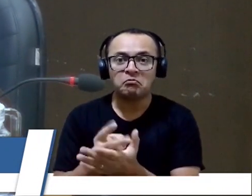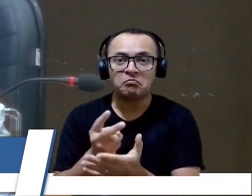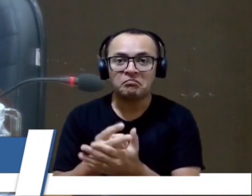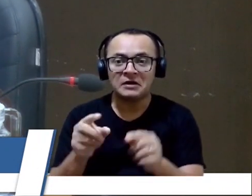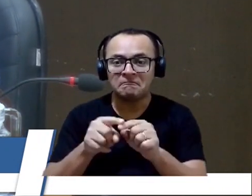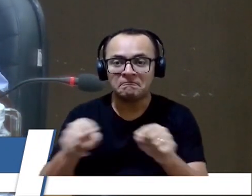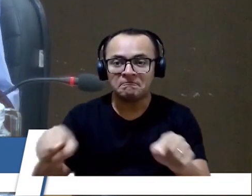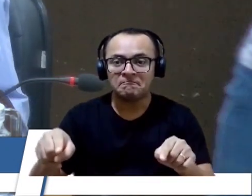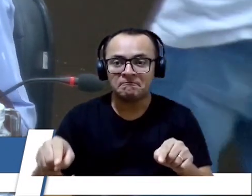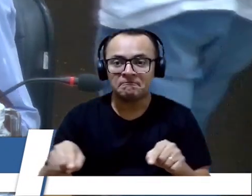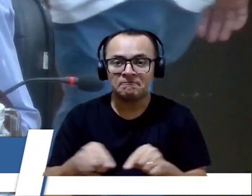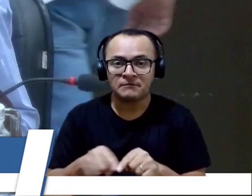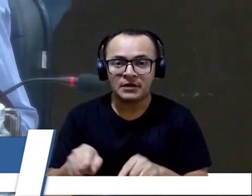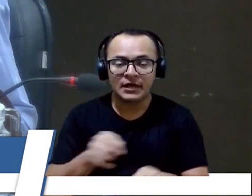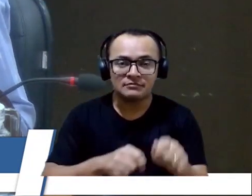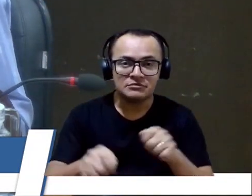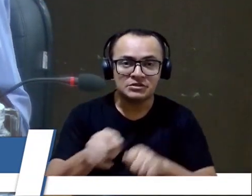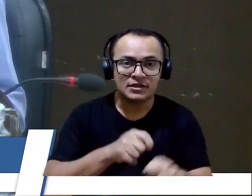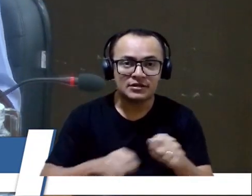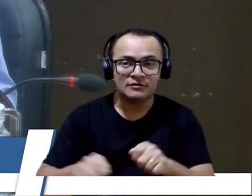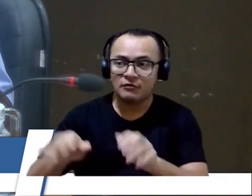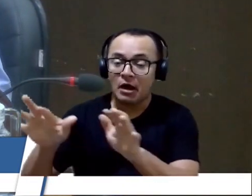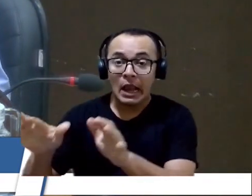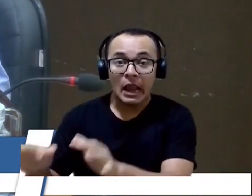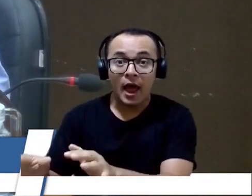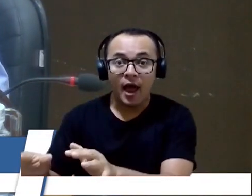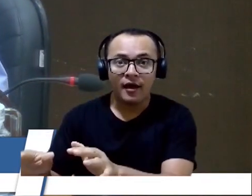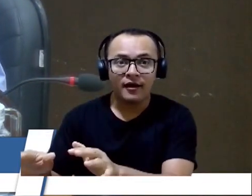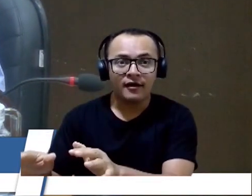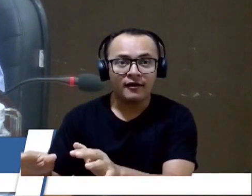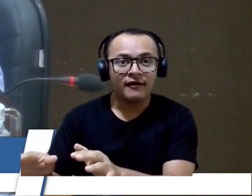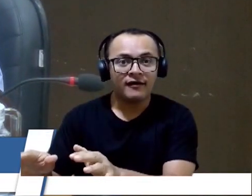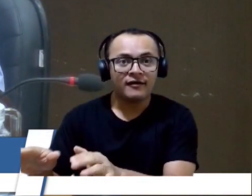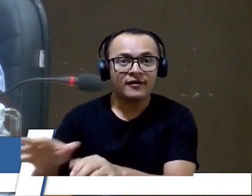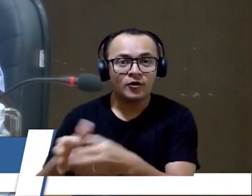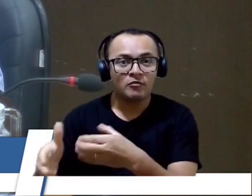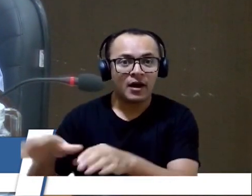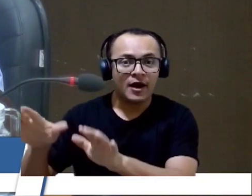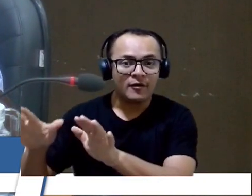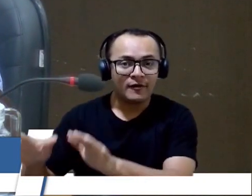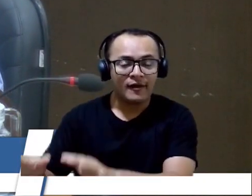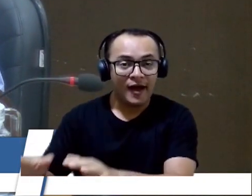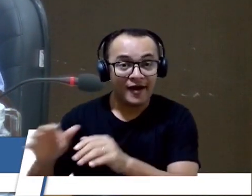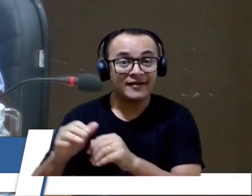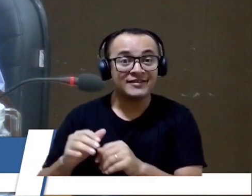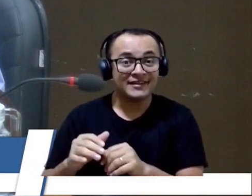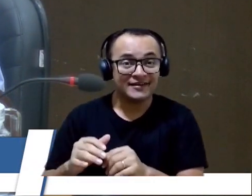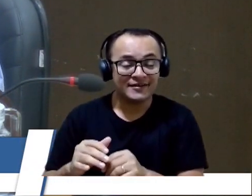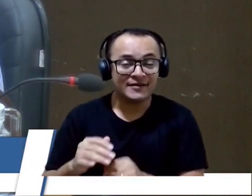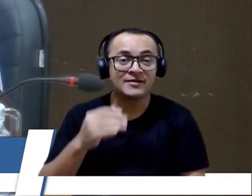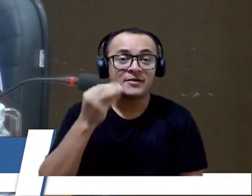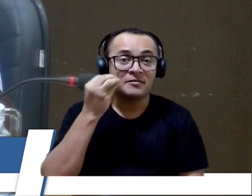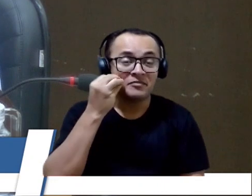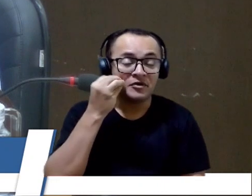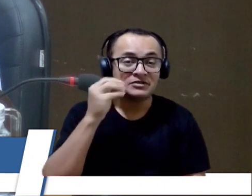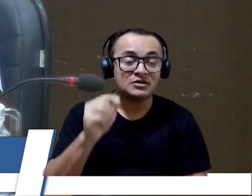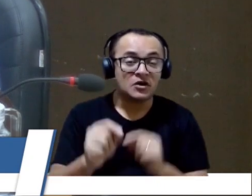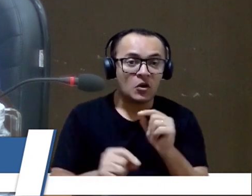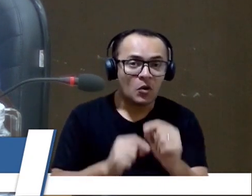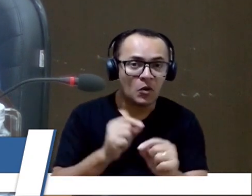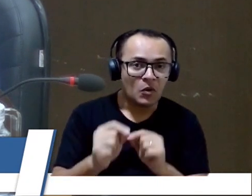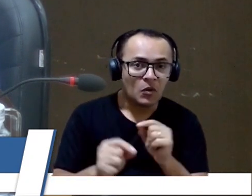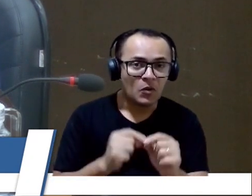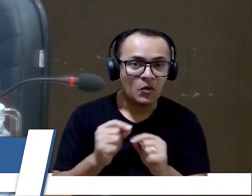administrativo ali no bairro. Isso é mostrando que